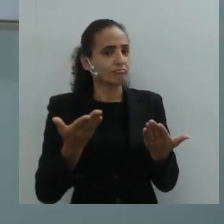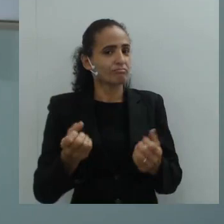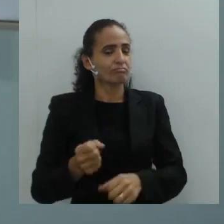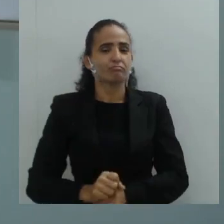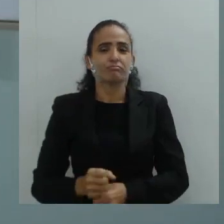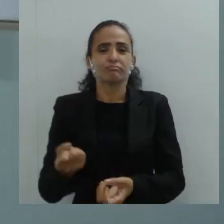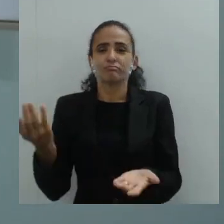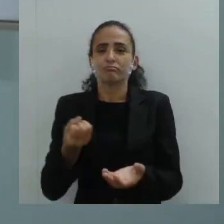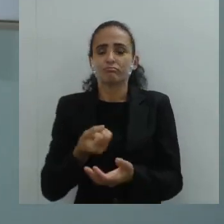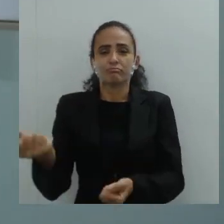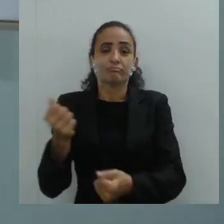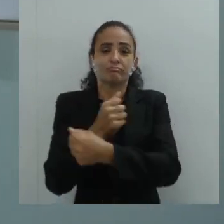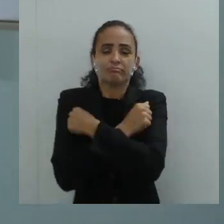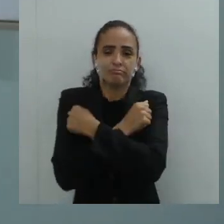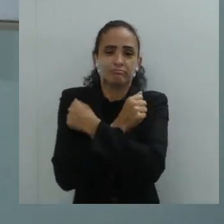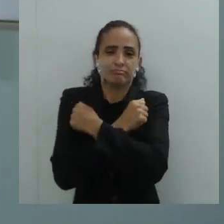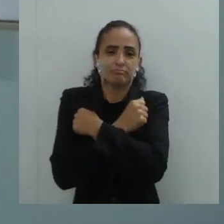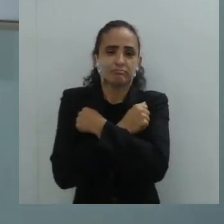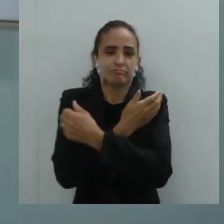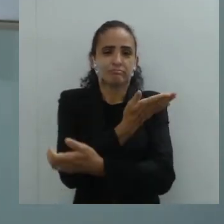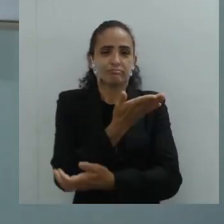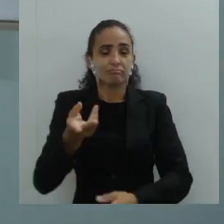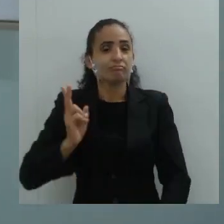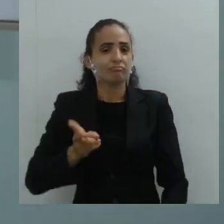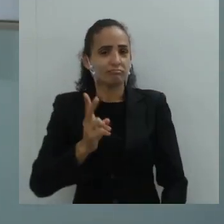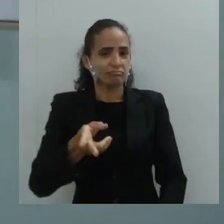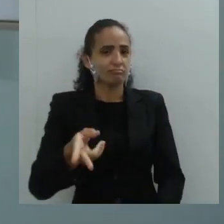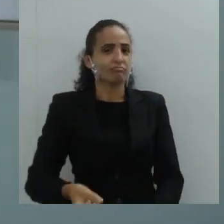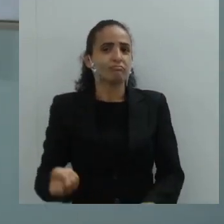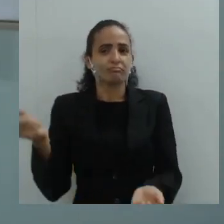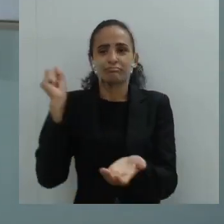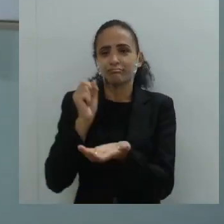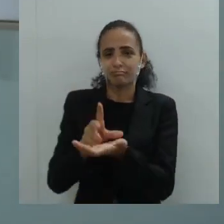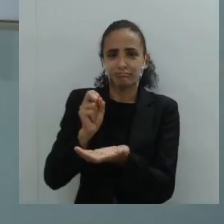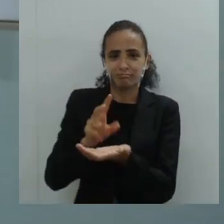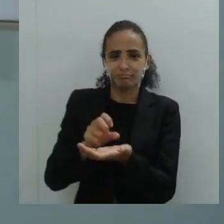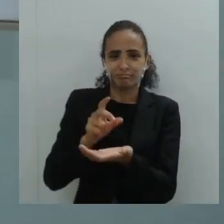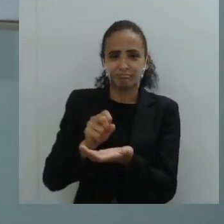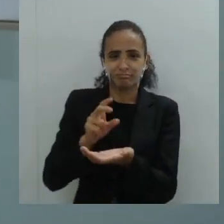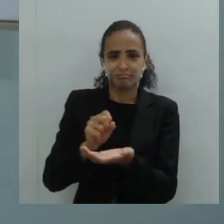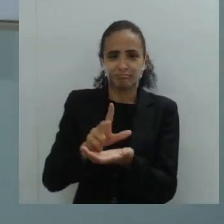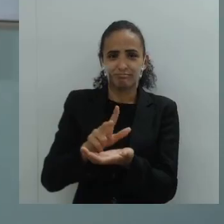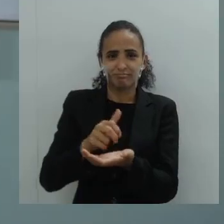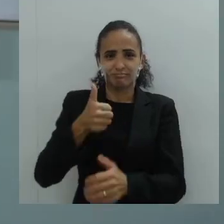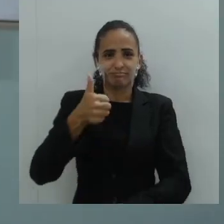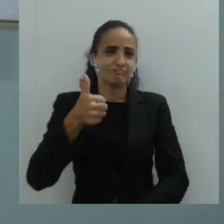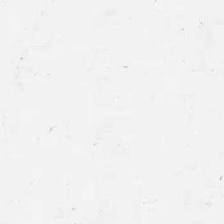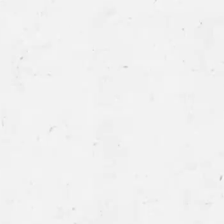essa dica. Um forte abraço para vocês e continue conosco aqui no EducaPE.